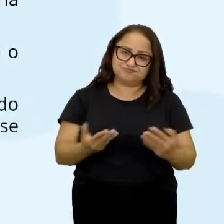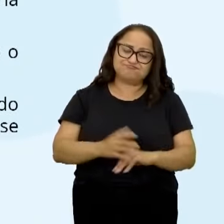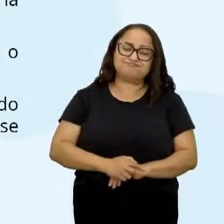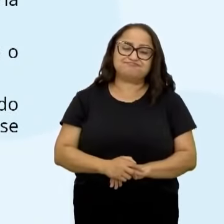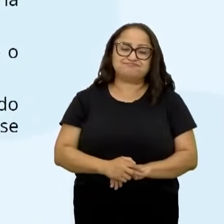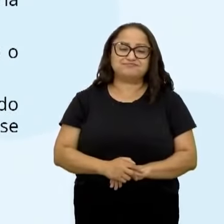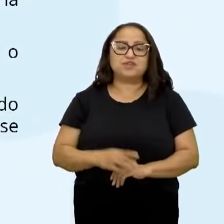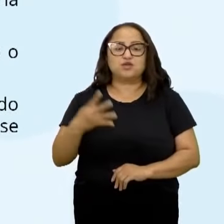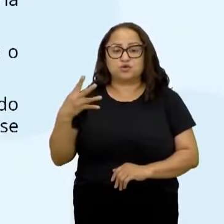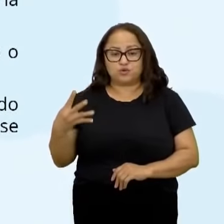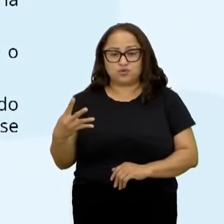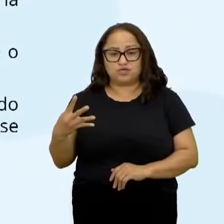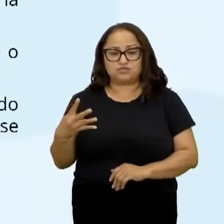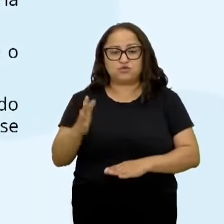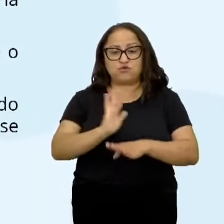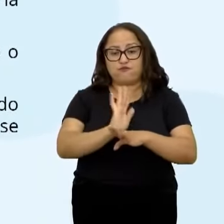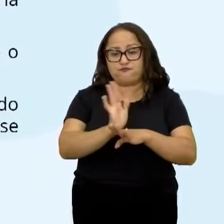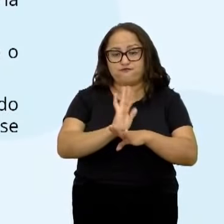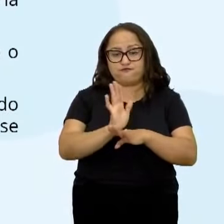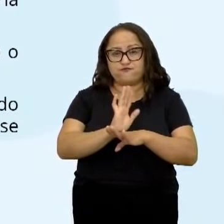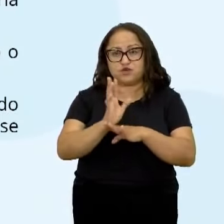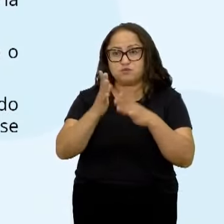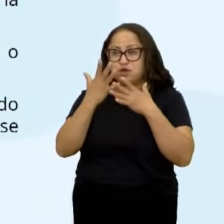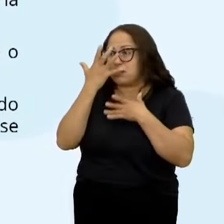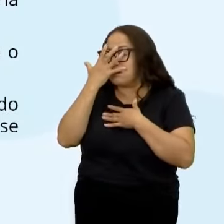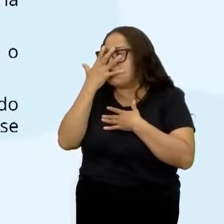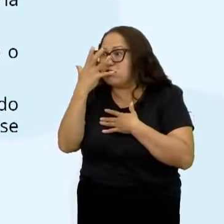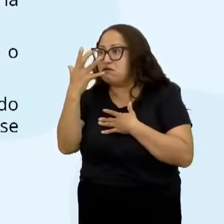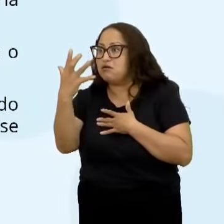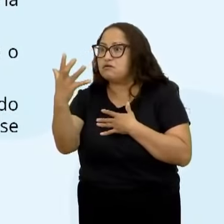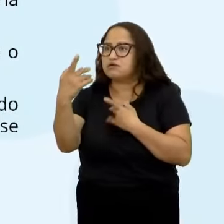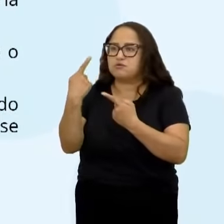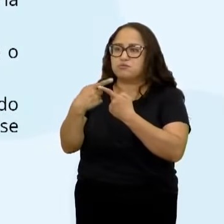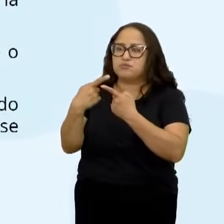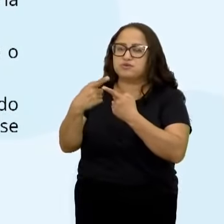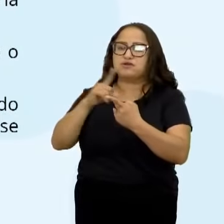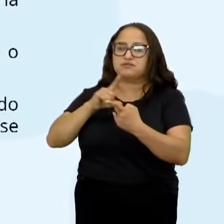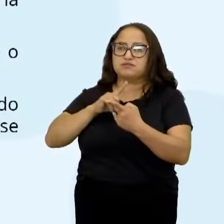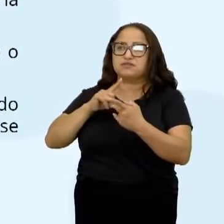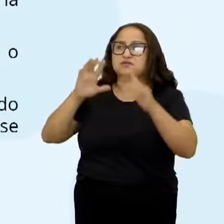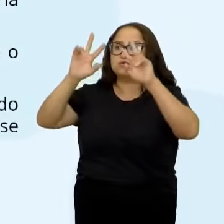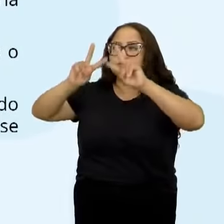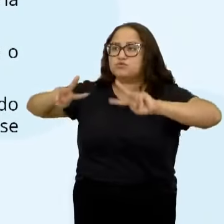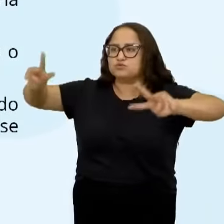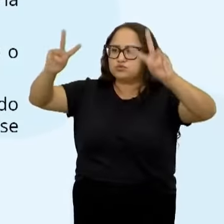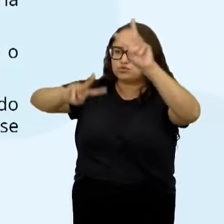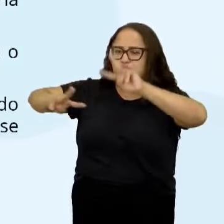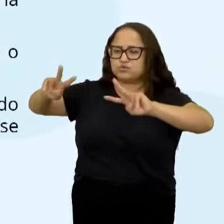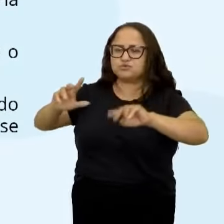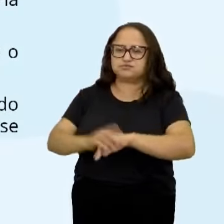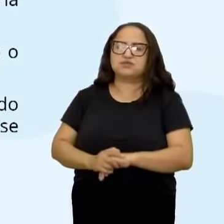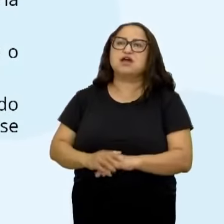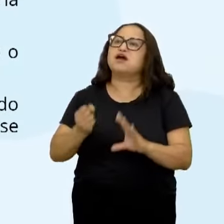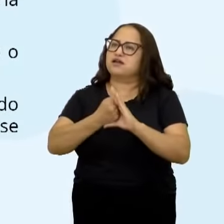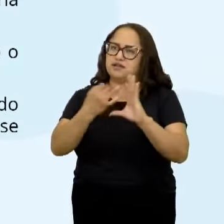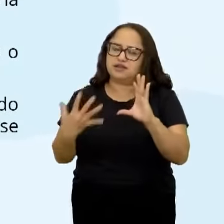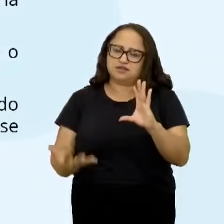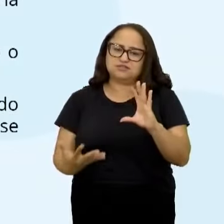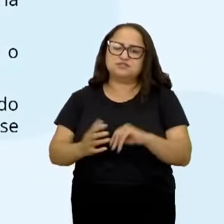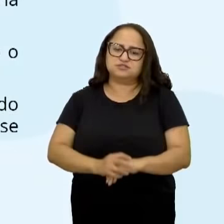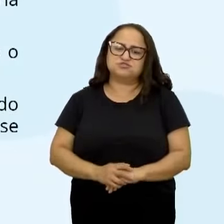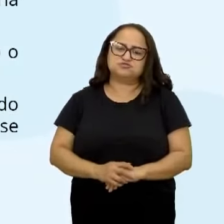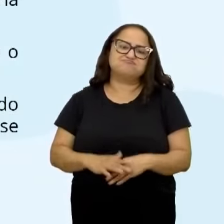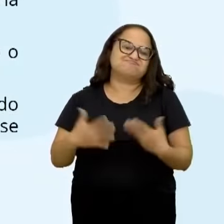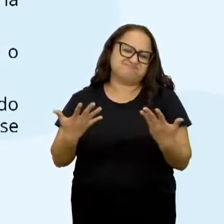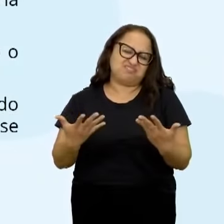é quatro filmes prendem muito a minha atenção porque amo tudo que áudio visual e é uma característica nada